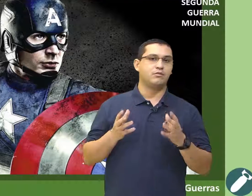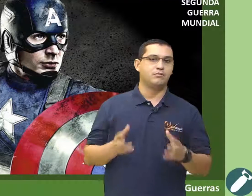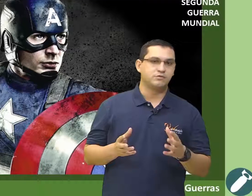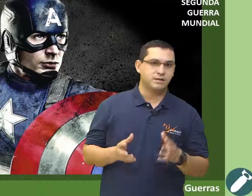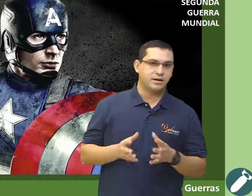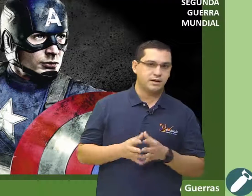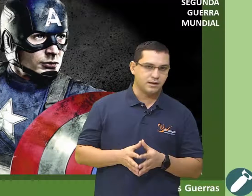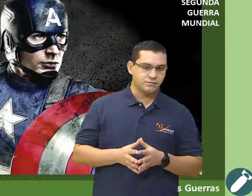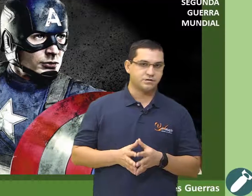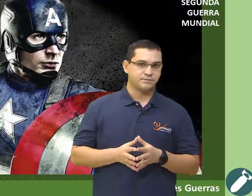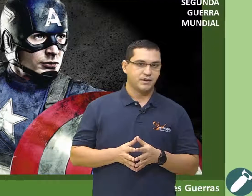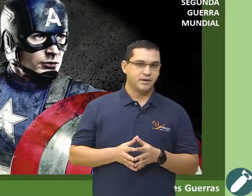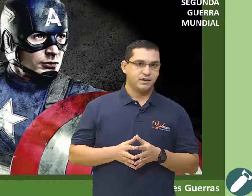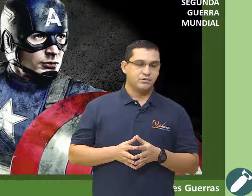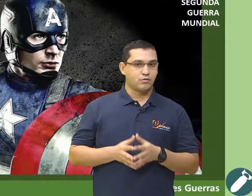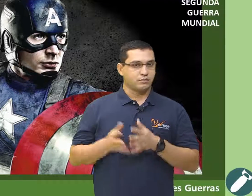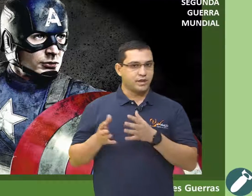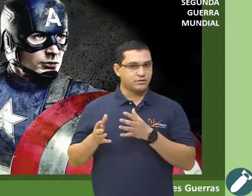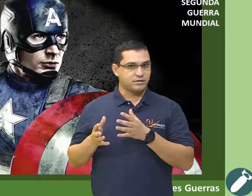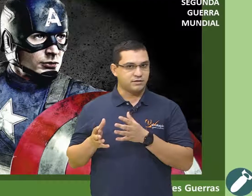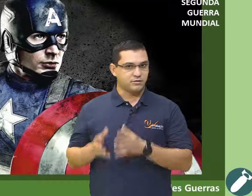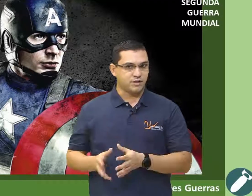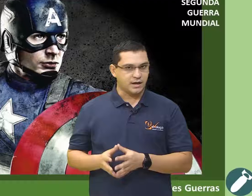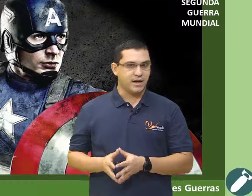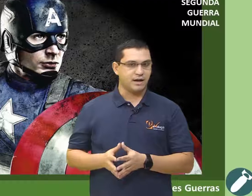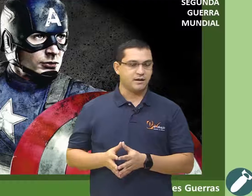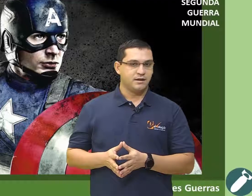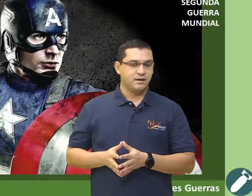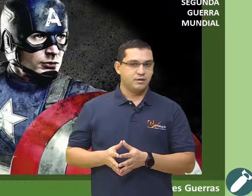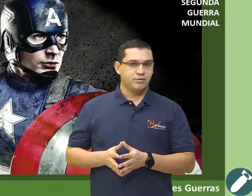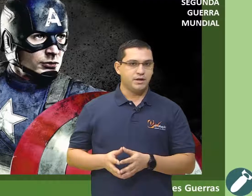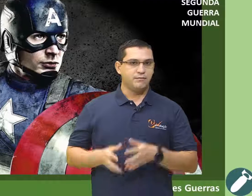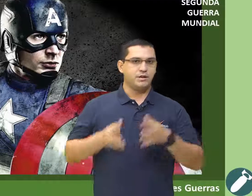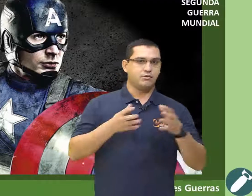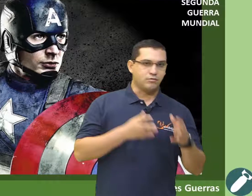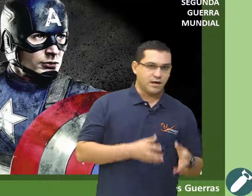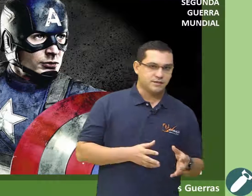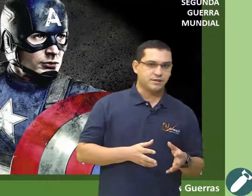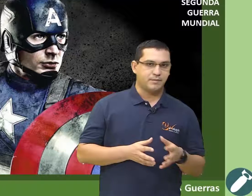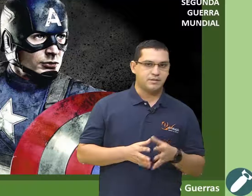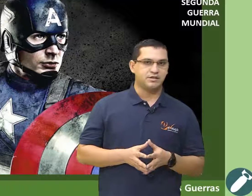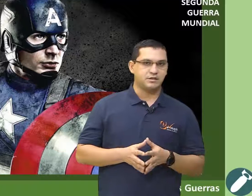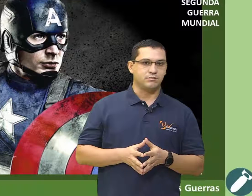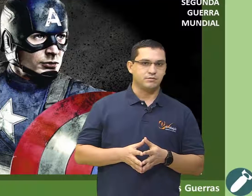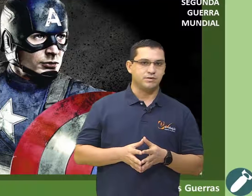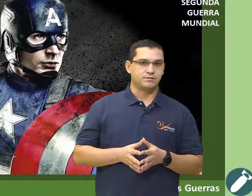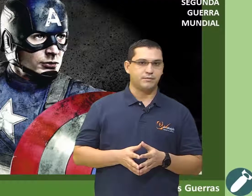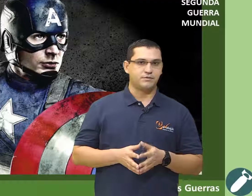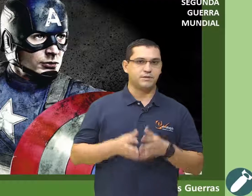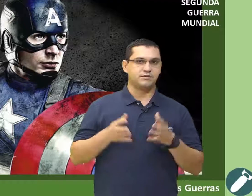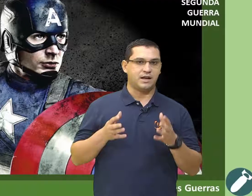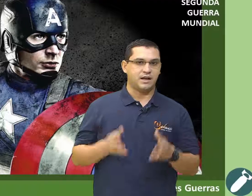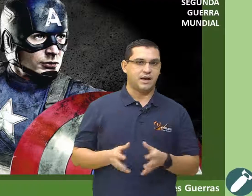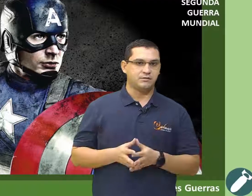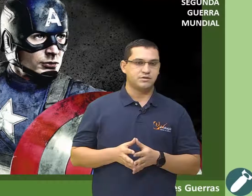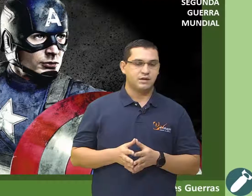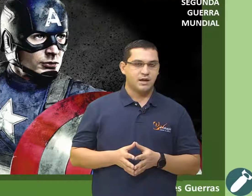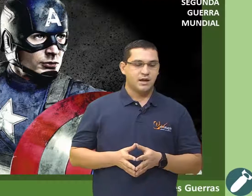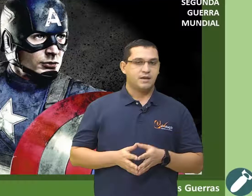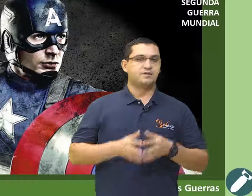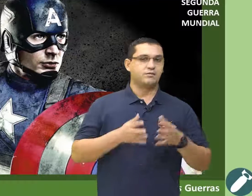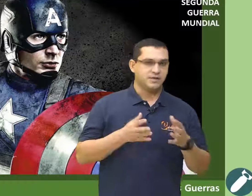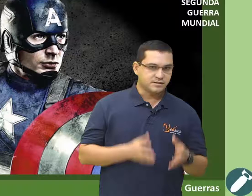inimigo comum dos americanos. No contexto da Segunda Guerra, o inimigo a ser batido, principalmente pelos